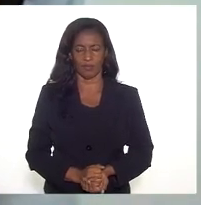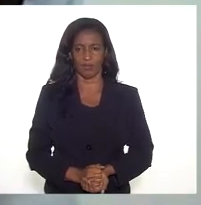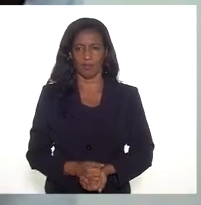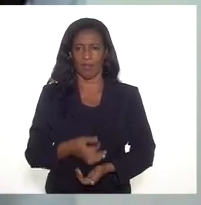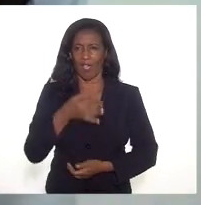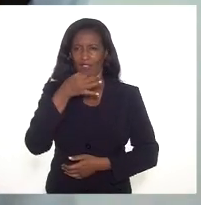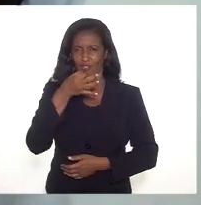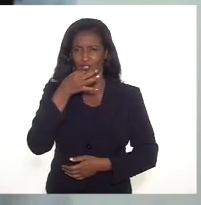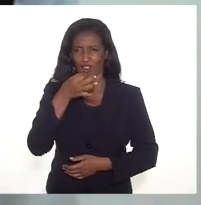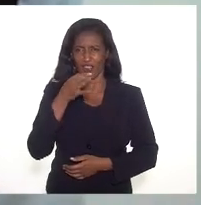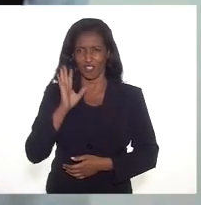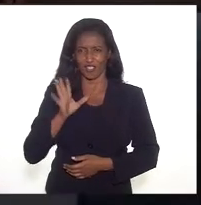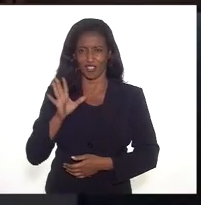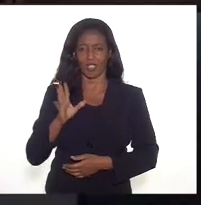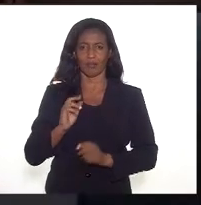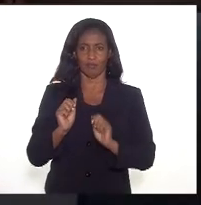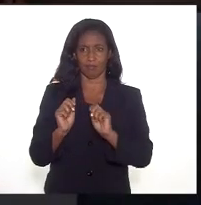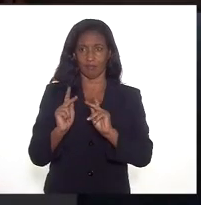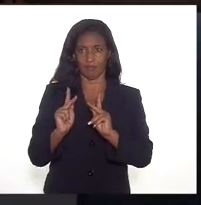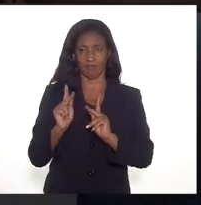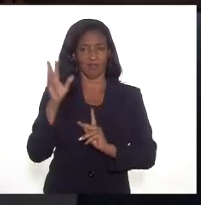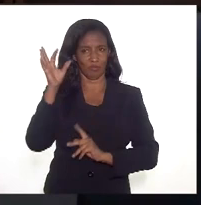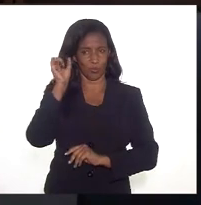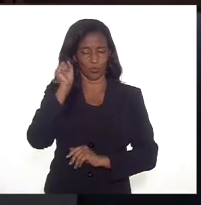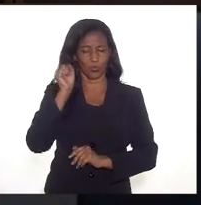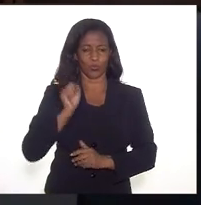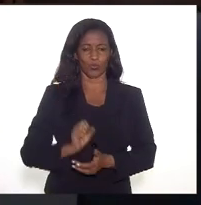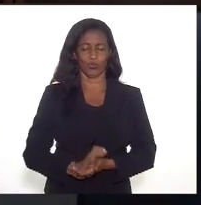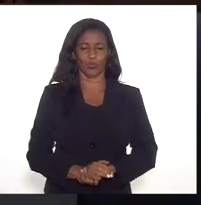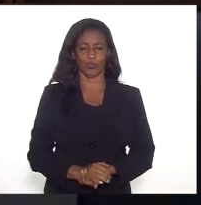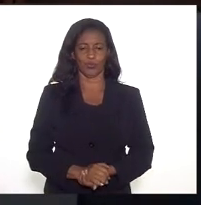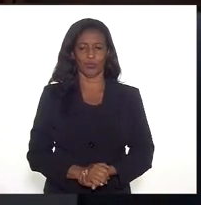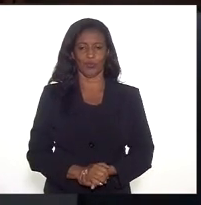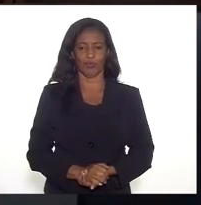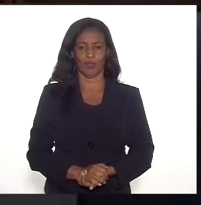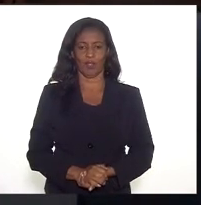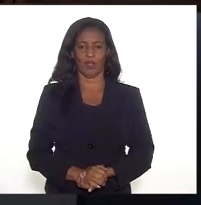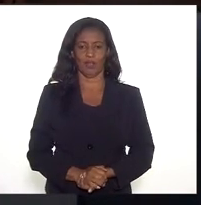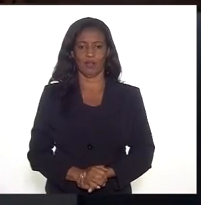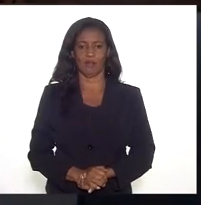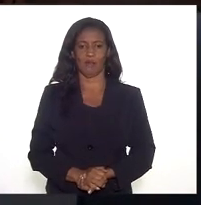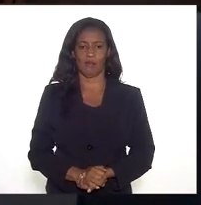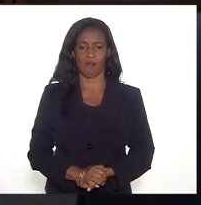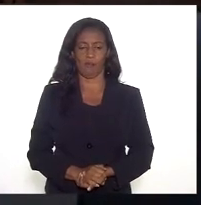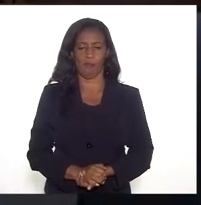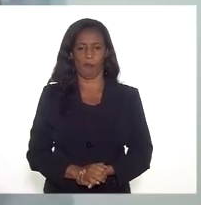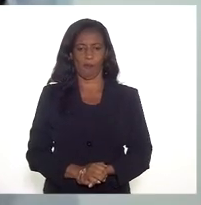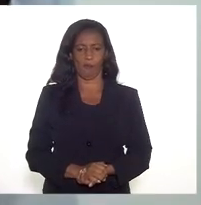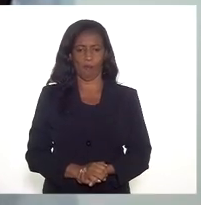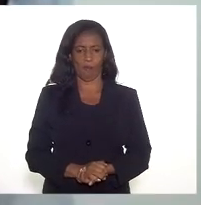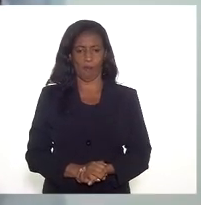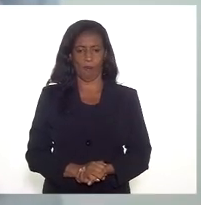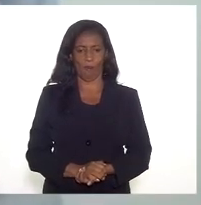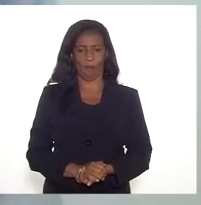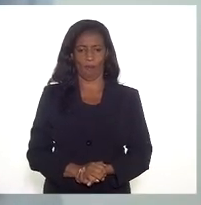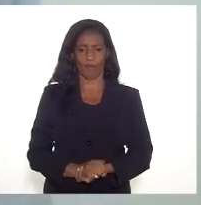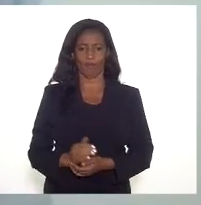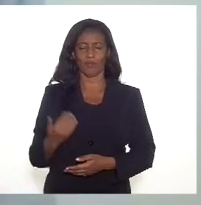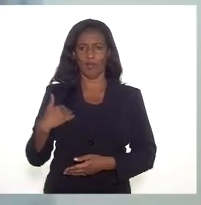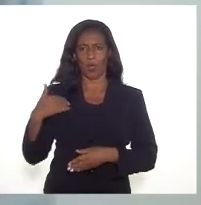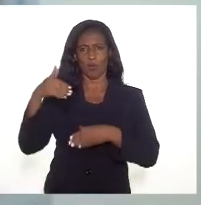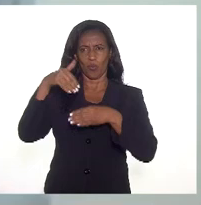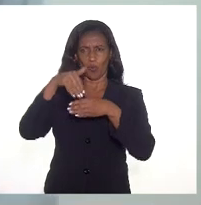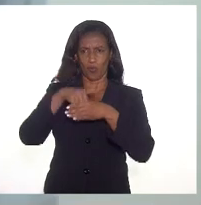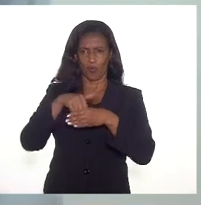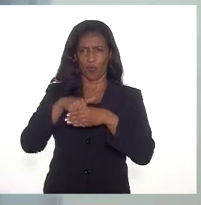voz? Oi. Já. Ok. Estou conseguindo falar? Para estar consignado o meu voto